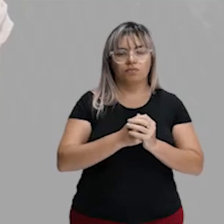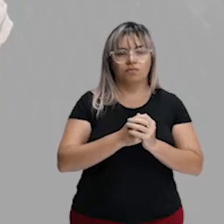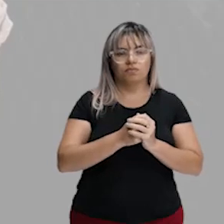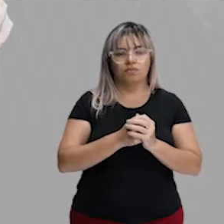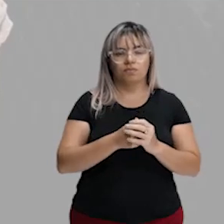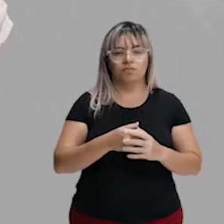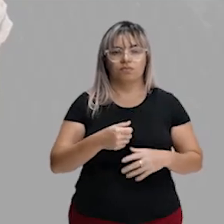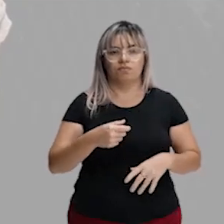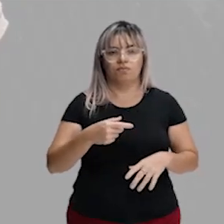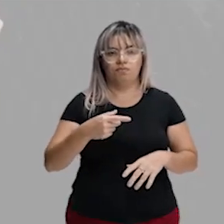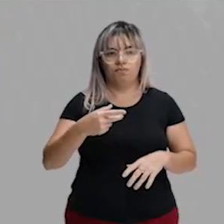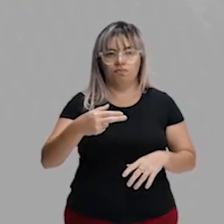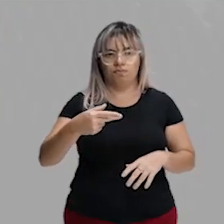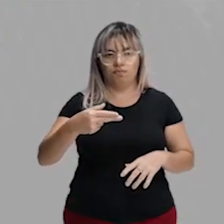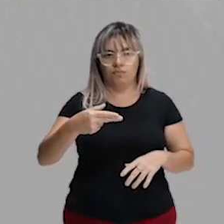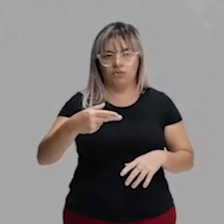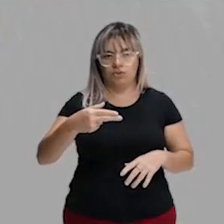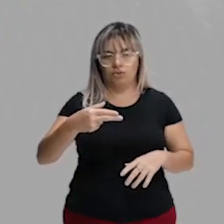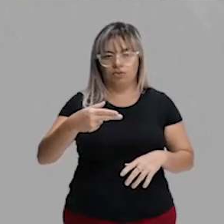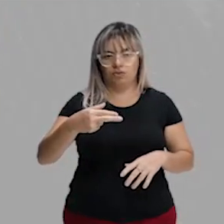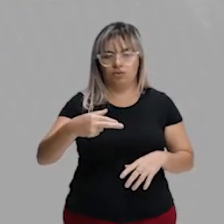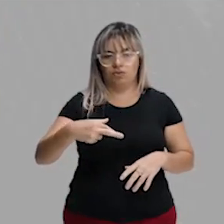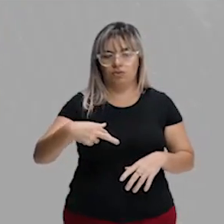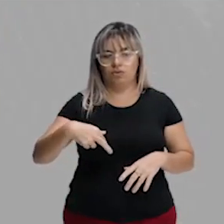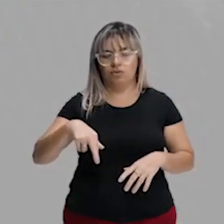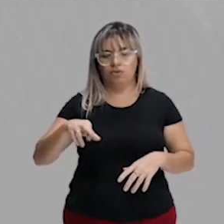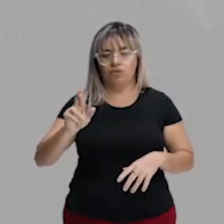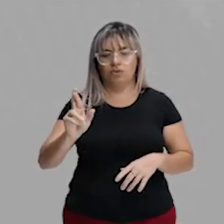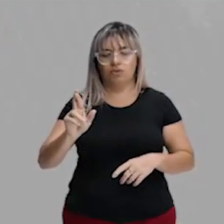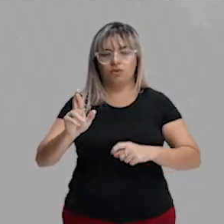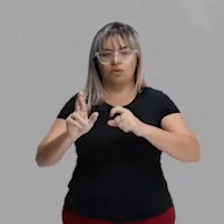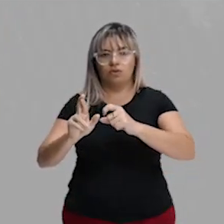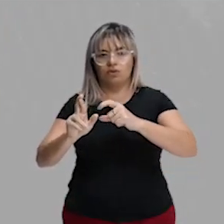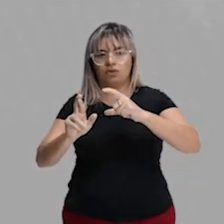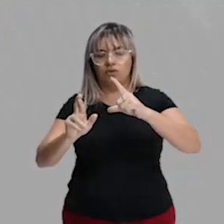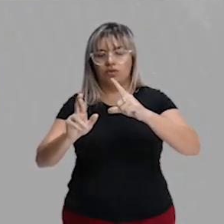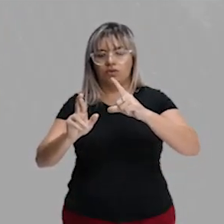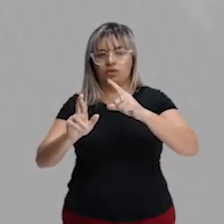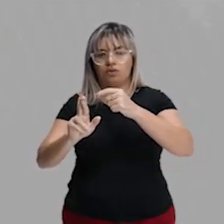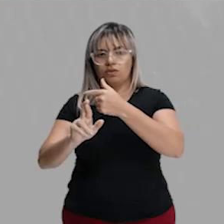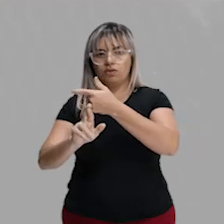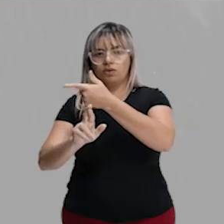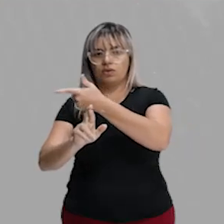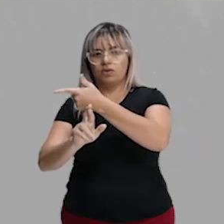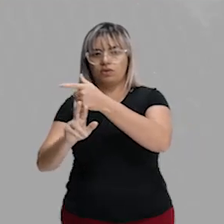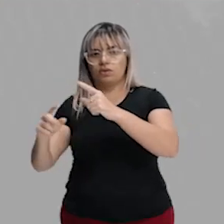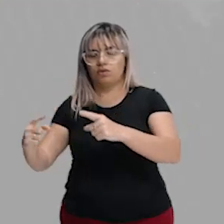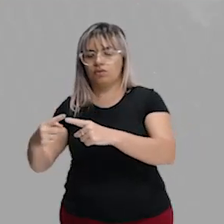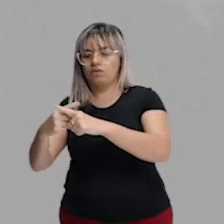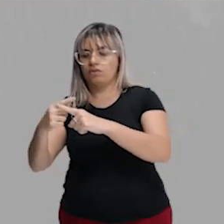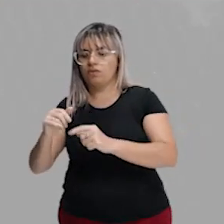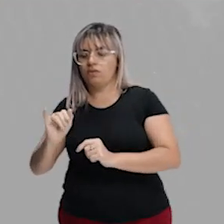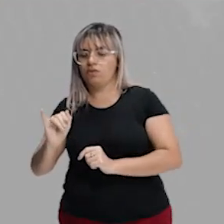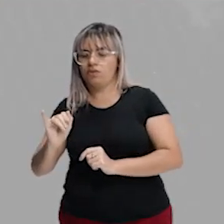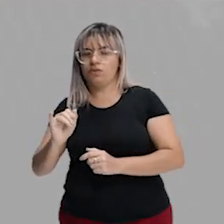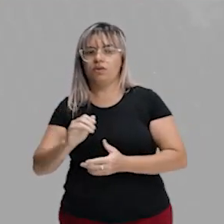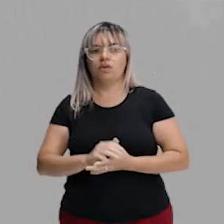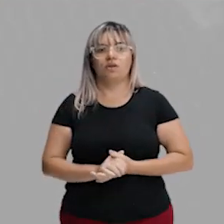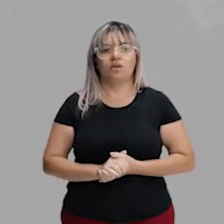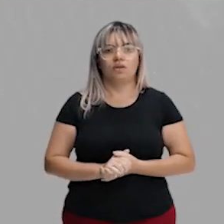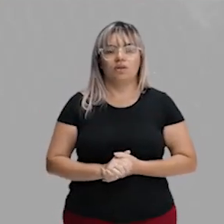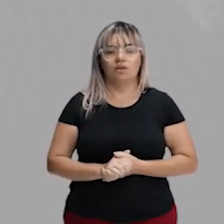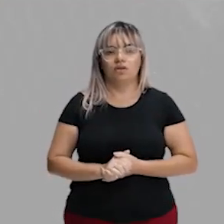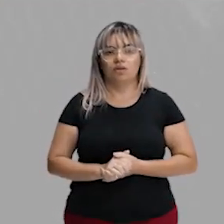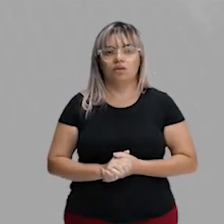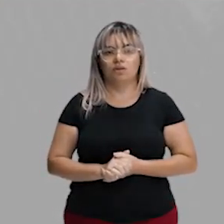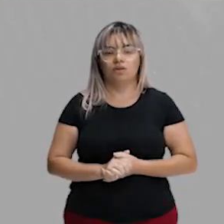vai ser a resistência interna multiplicado pela corrente, né? Resistência interna ao quadrado. Então, essas equações de potência aqui,